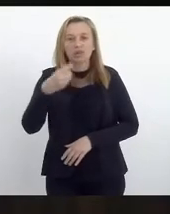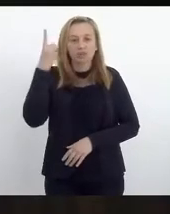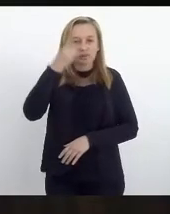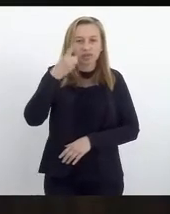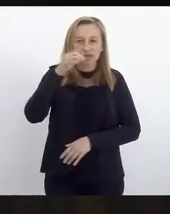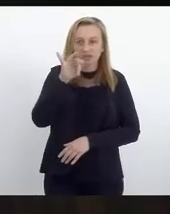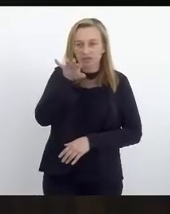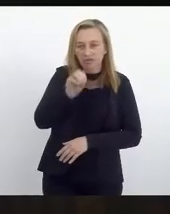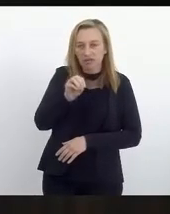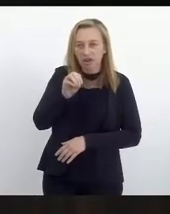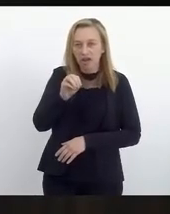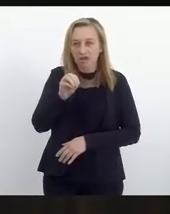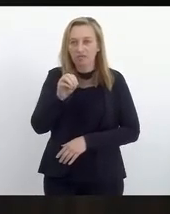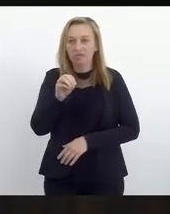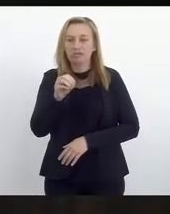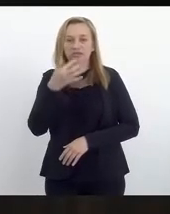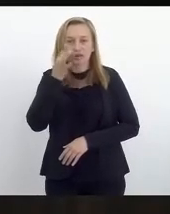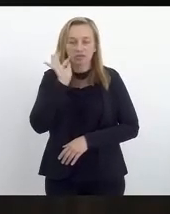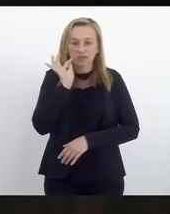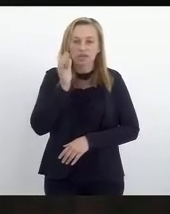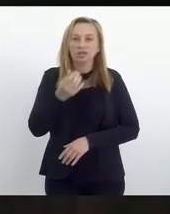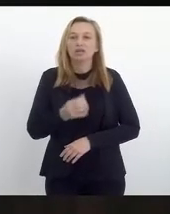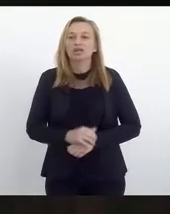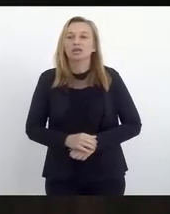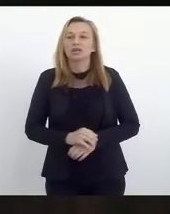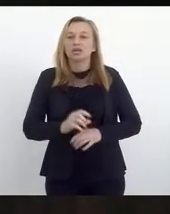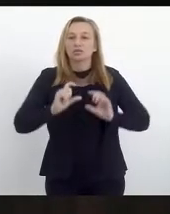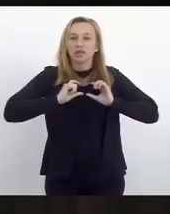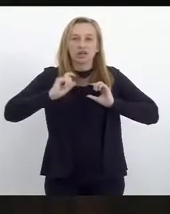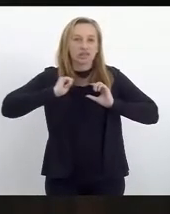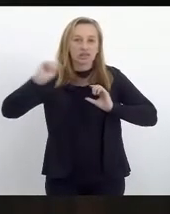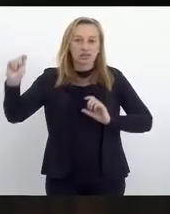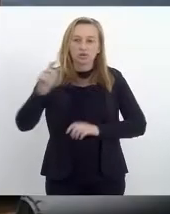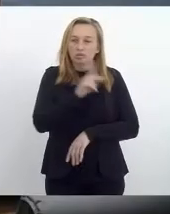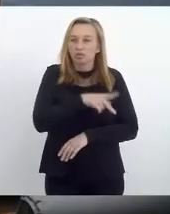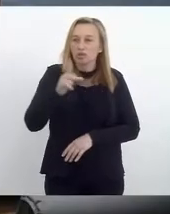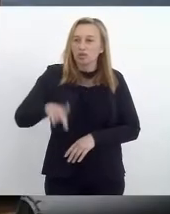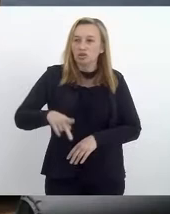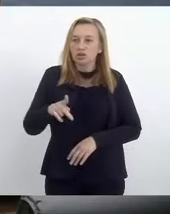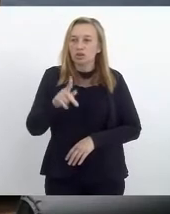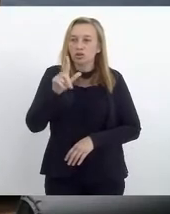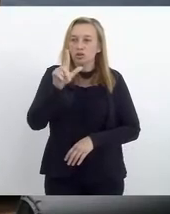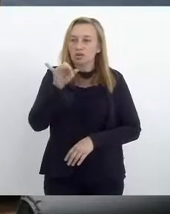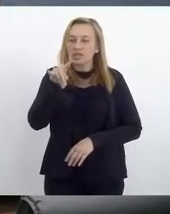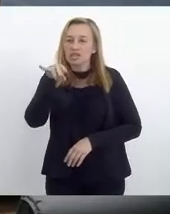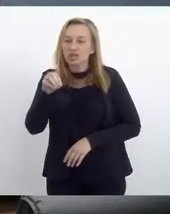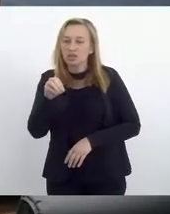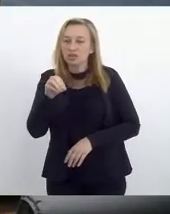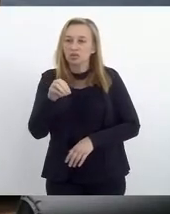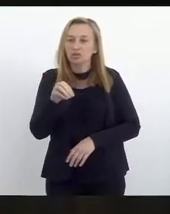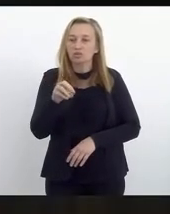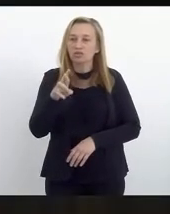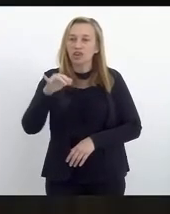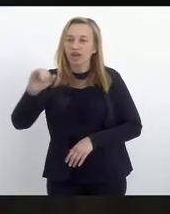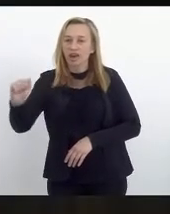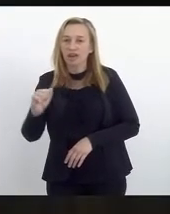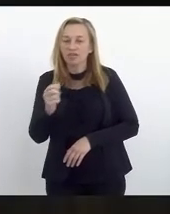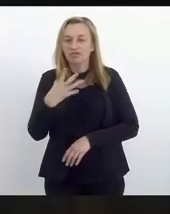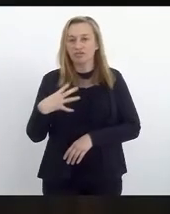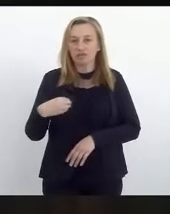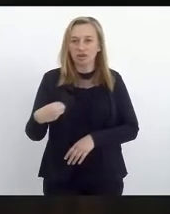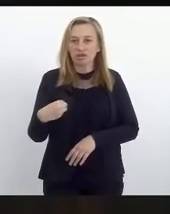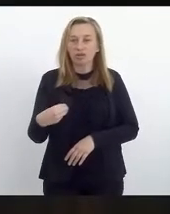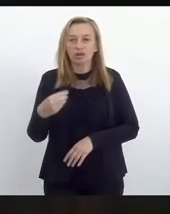deputado Flávio Serafim, que condecora com a medalha Tiradentes o professor Lucindo Ferreira da Silva, filho,